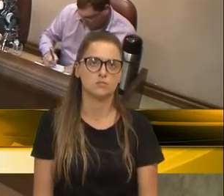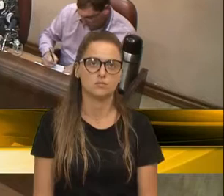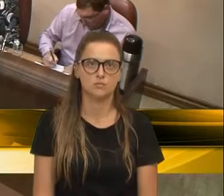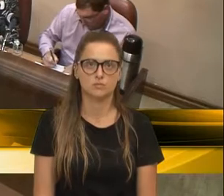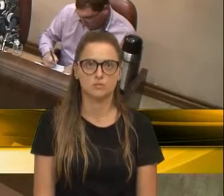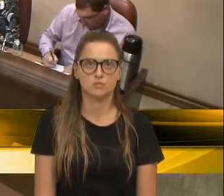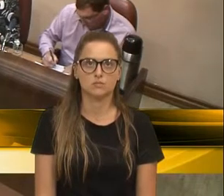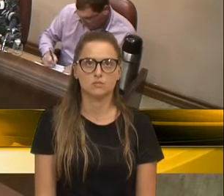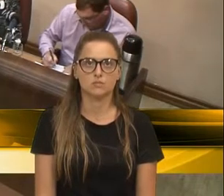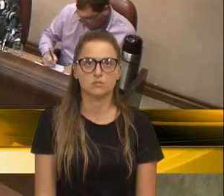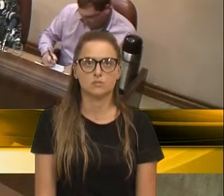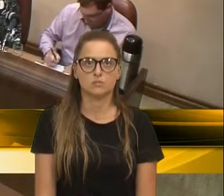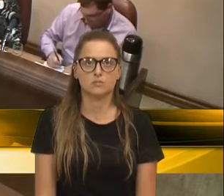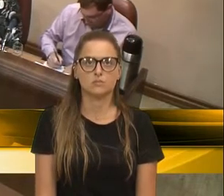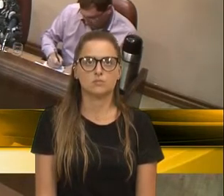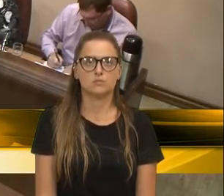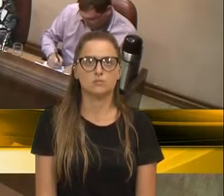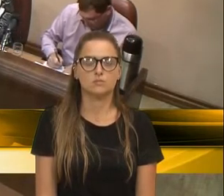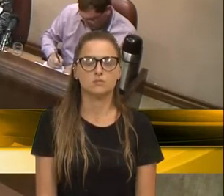fácil.